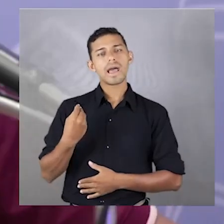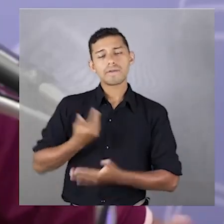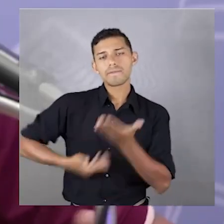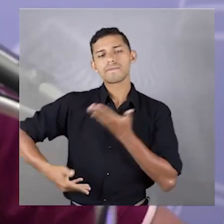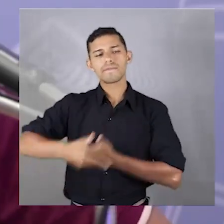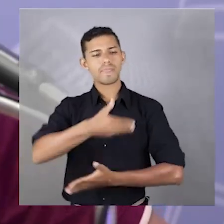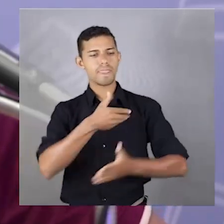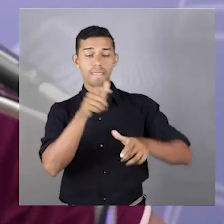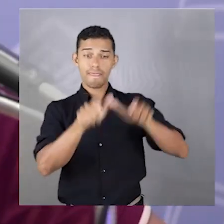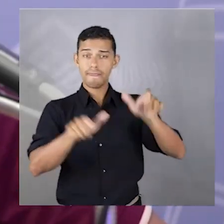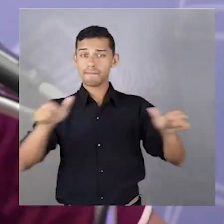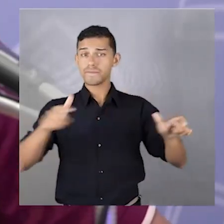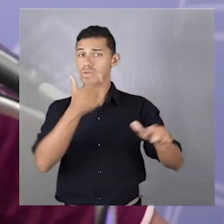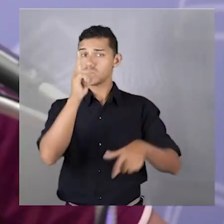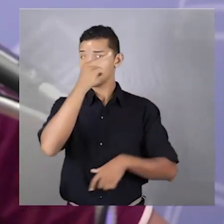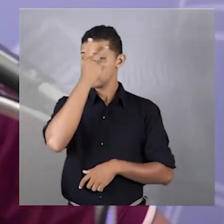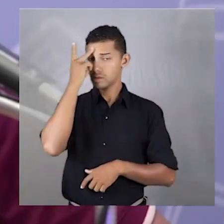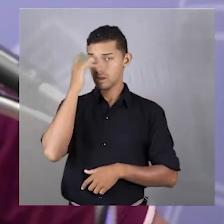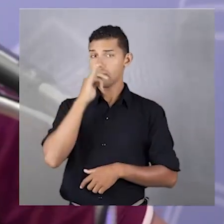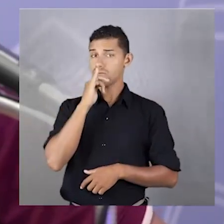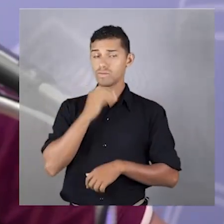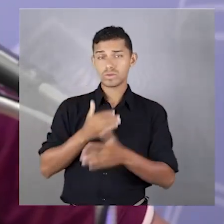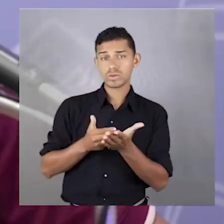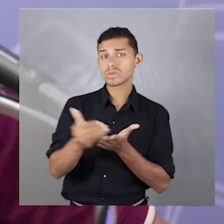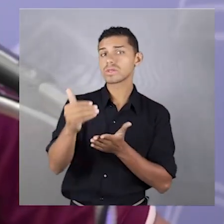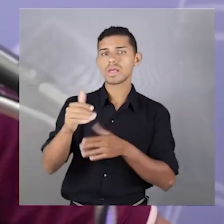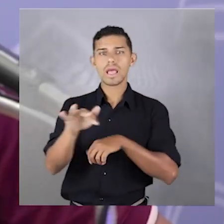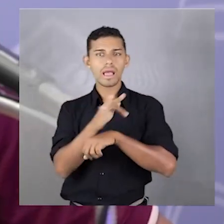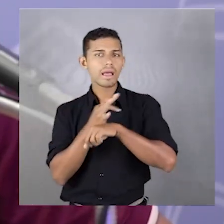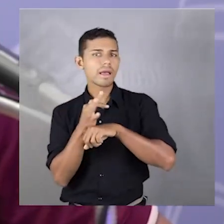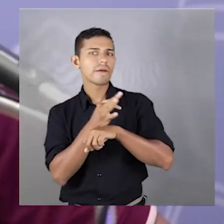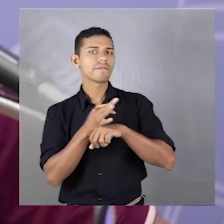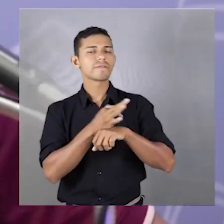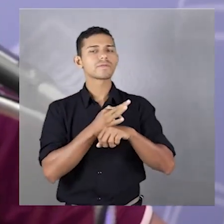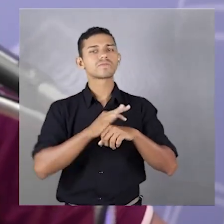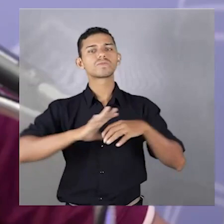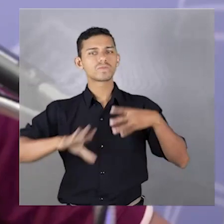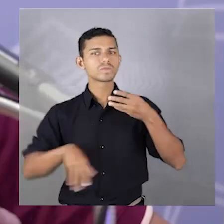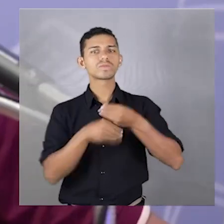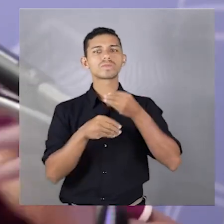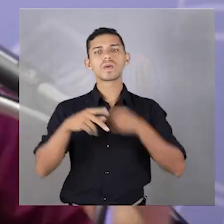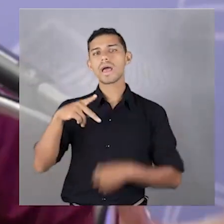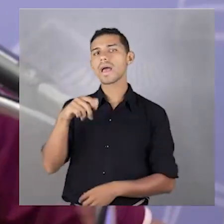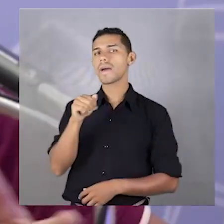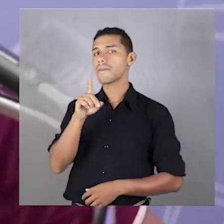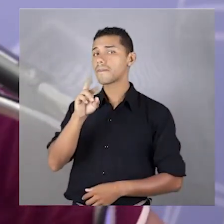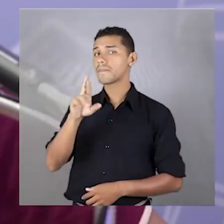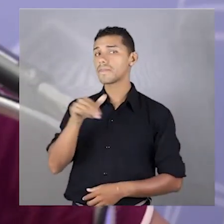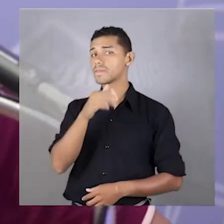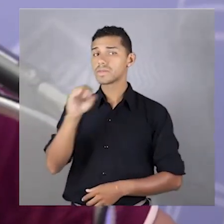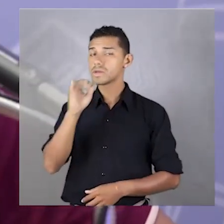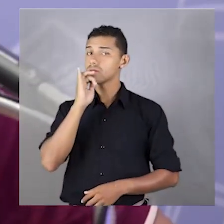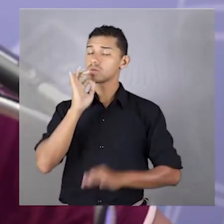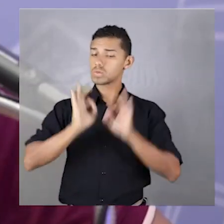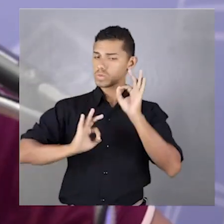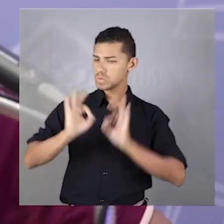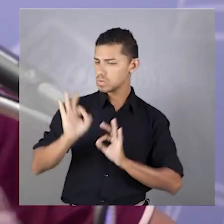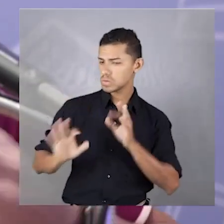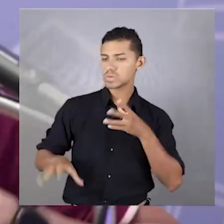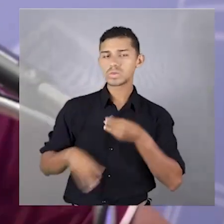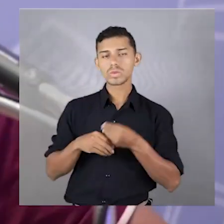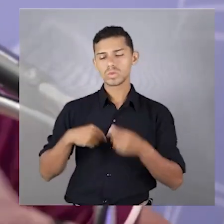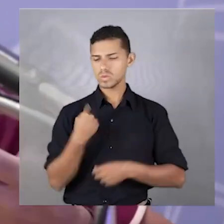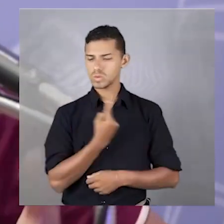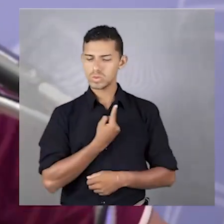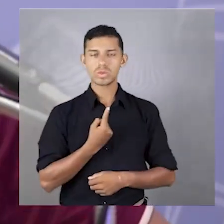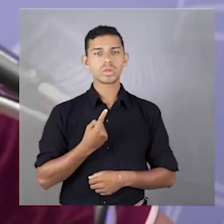com as outras pessoas, né? Então, inicialmente, as férias elas se encaixam nesse padrão, né, de a gente poder se restabelecer com